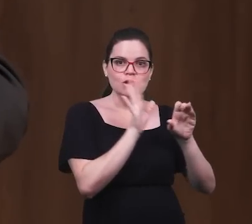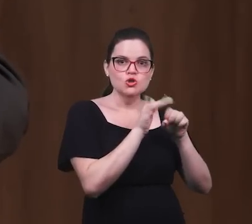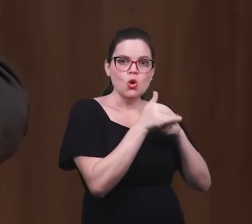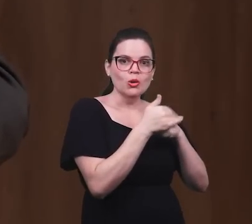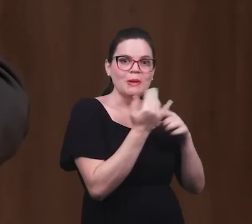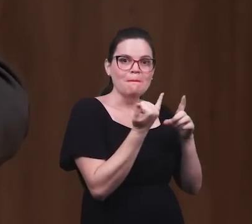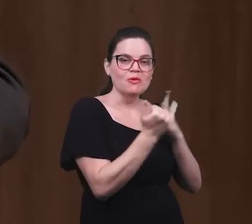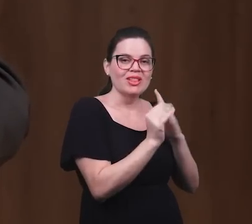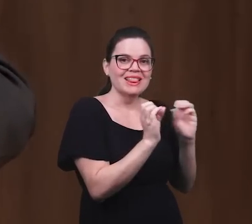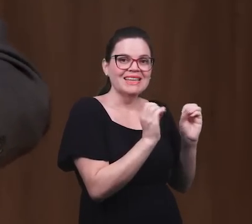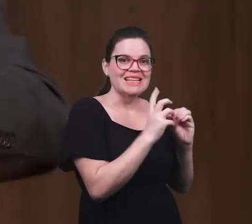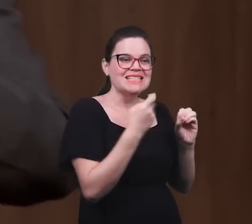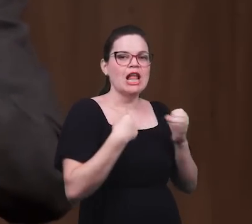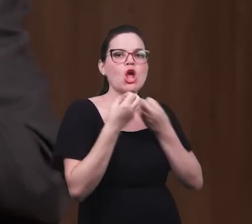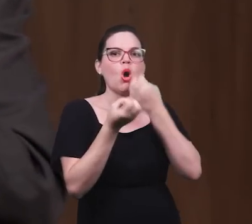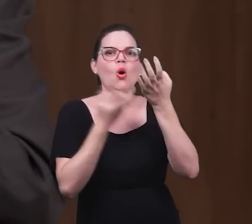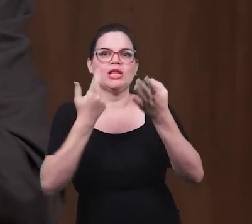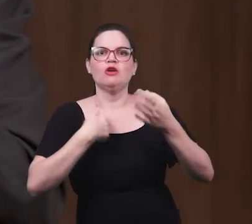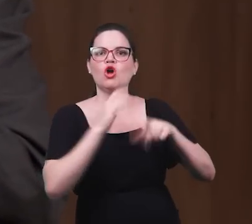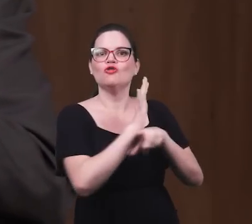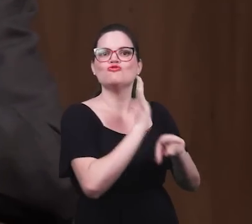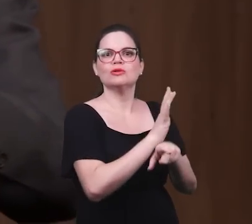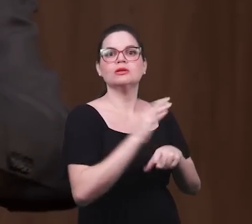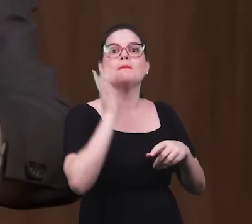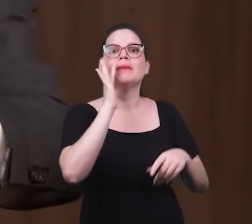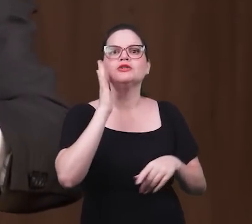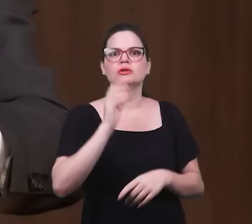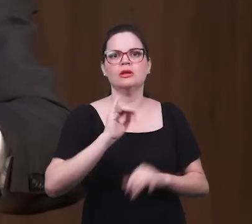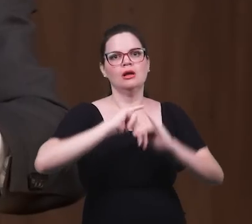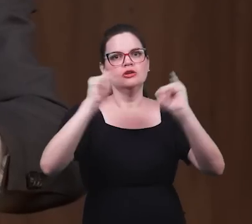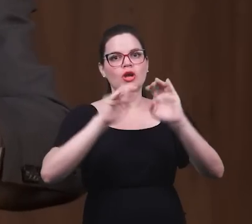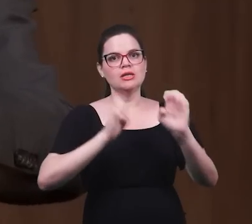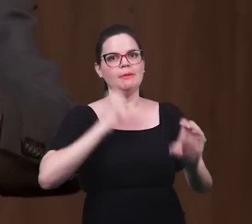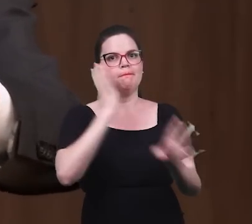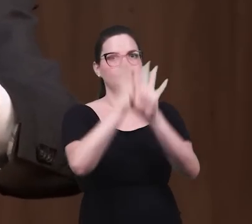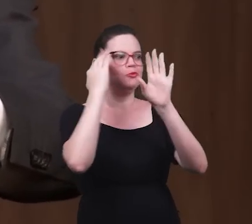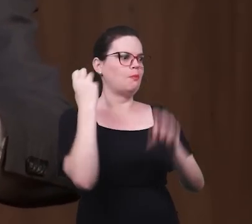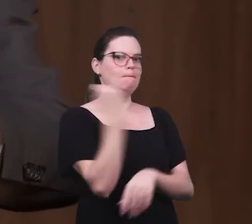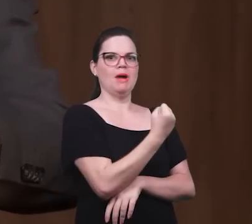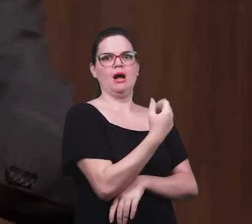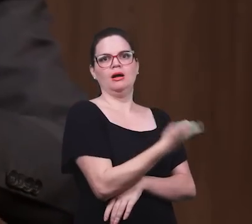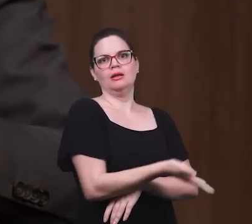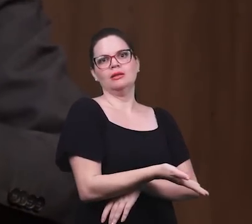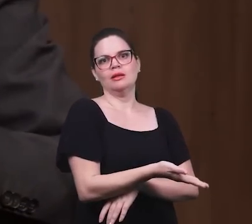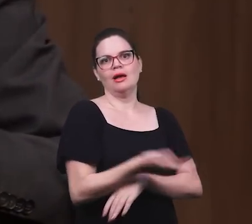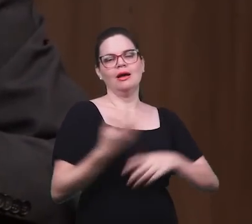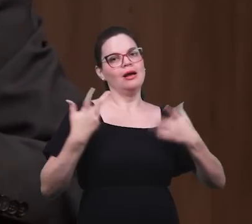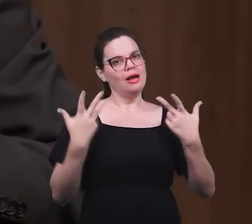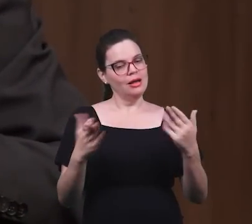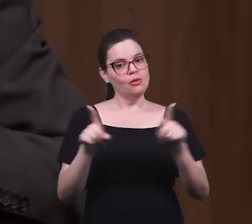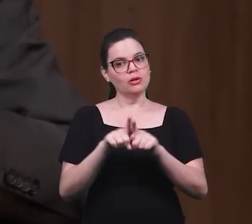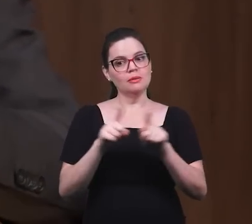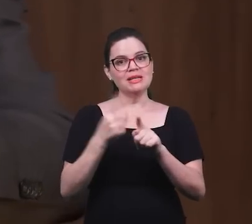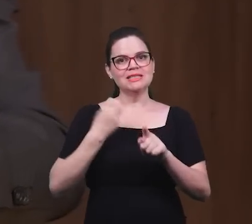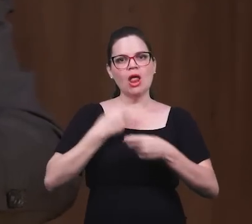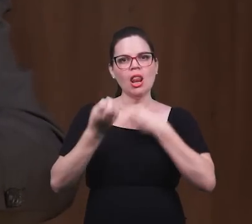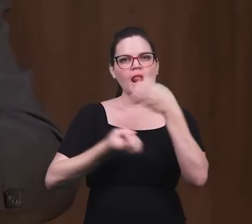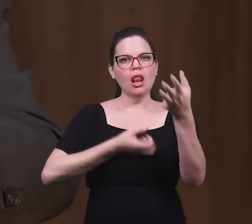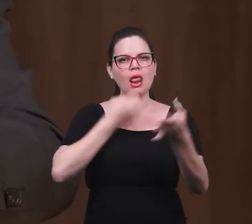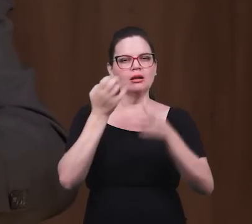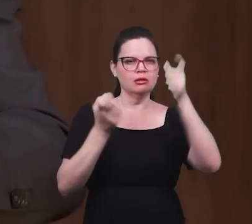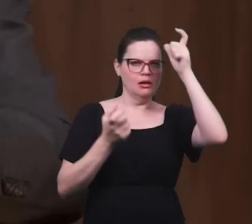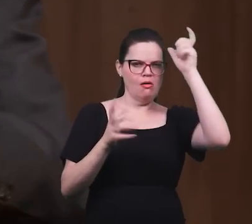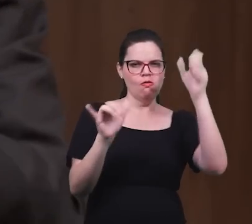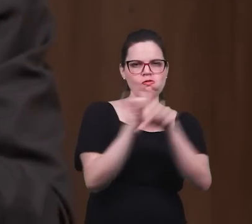matar o profeta. Exato. Então, se você agir com falta de sabedoria, ele vai agir para poder matar a profecia e ela não se